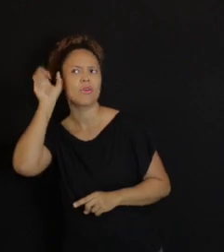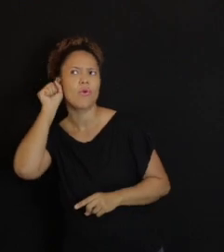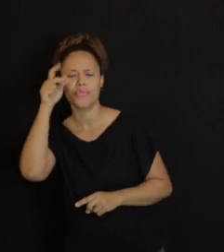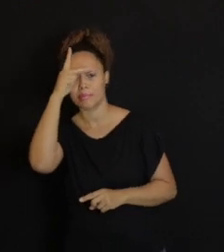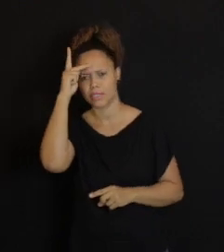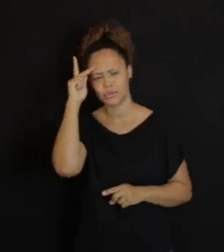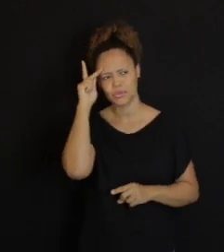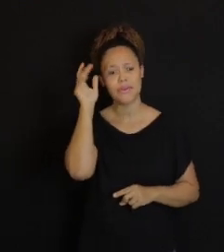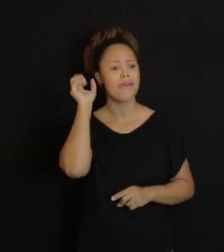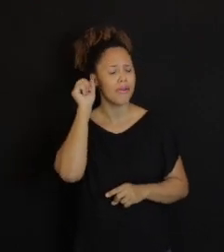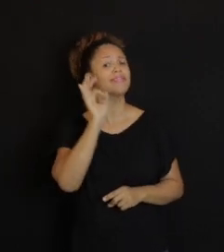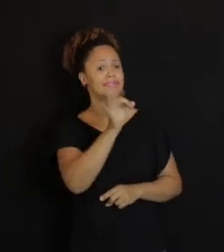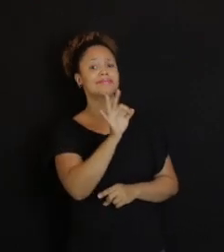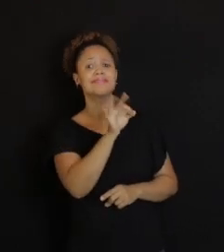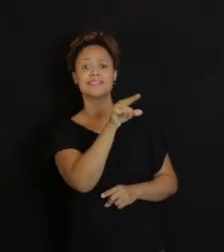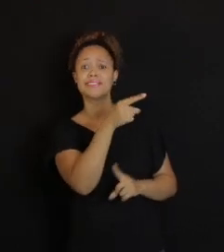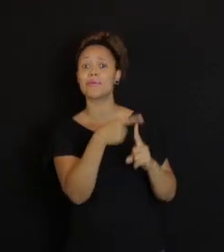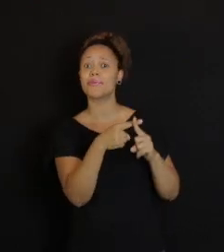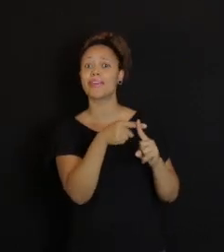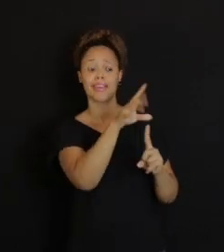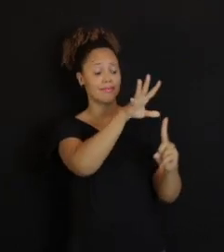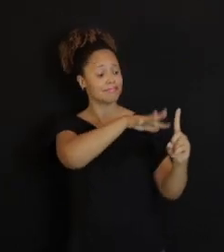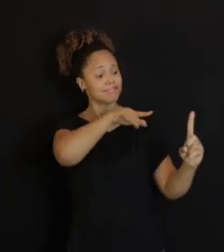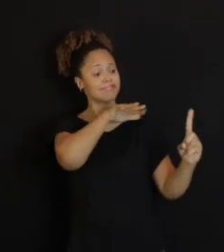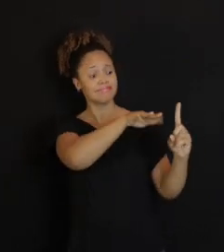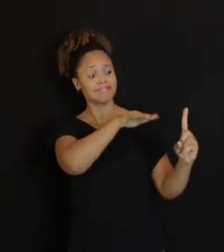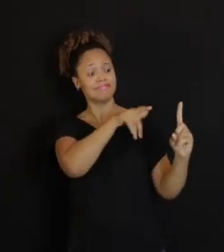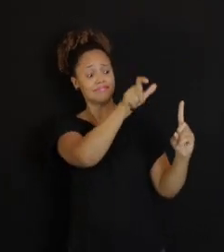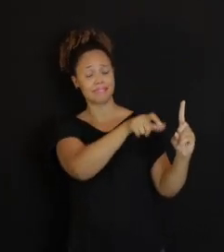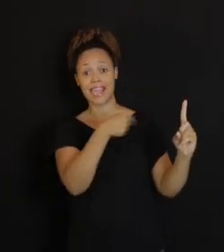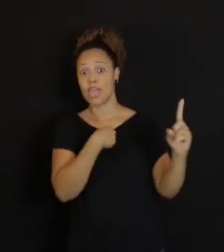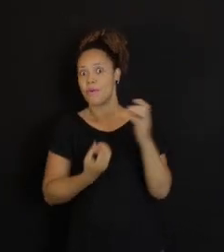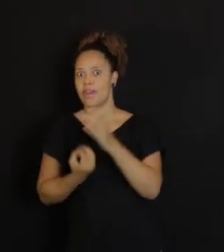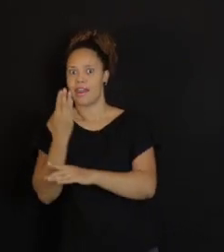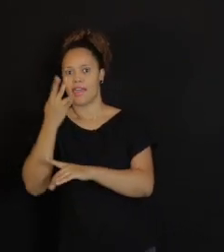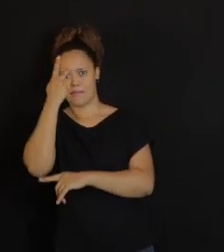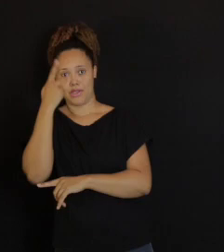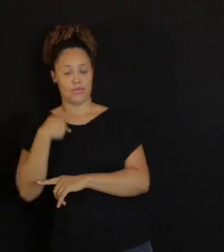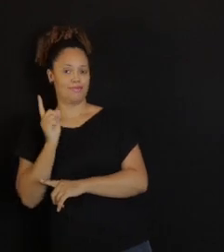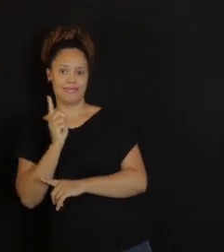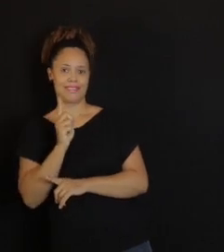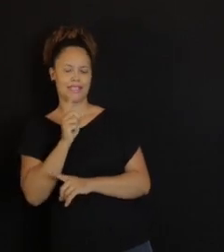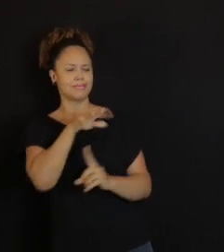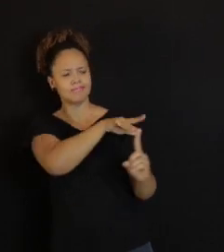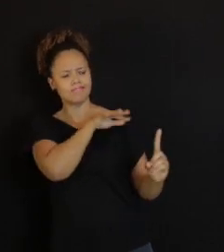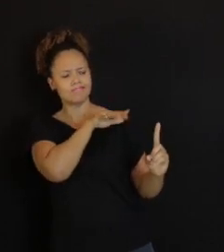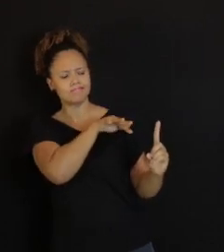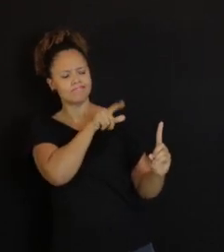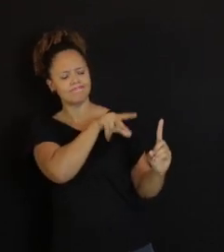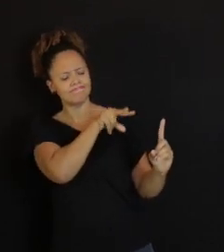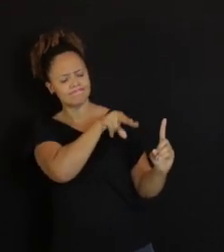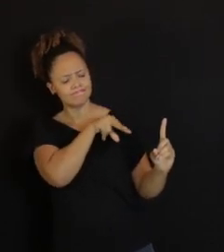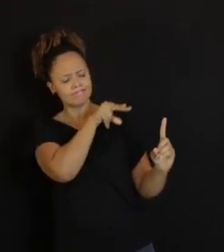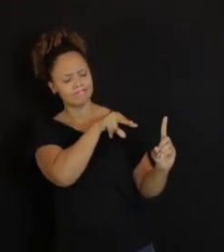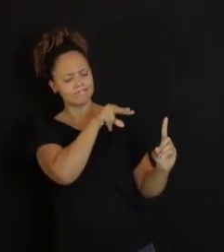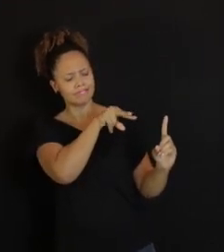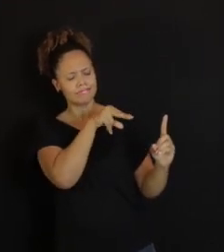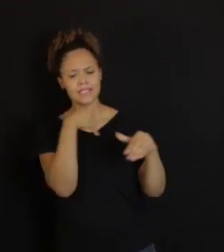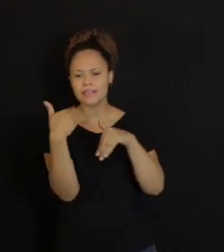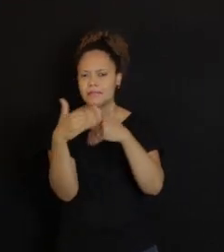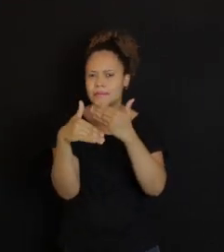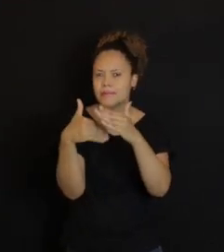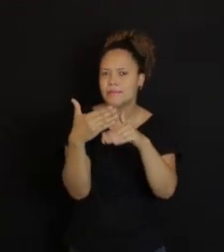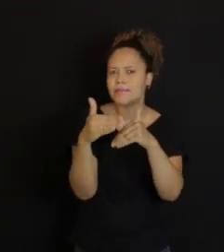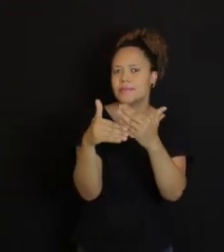antes. Mas é claro que já ouviu, porque é difícil você criar algo que seja totalmente original, né? No meio de tanta